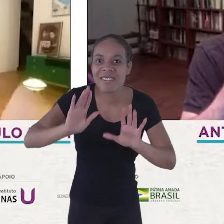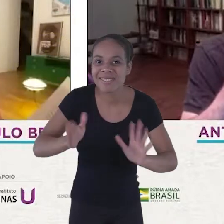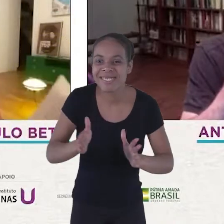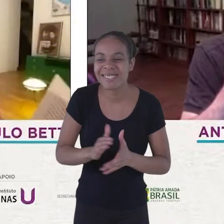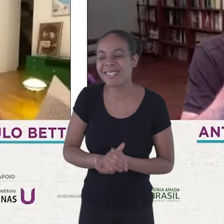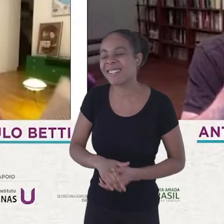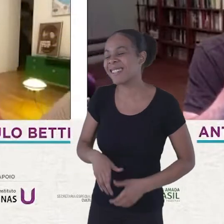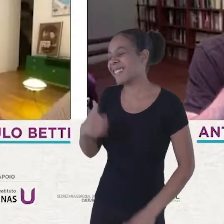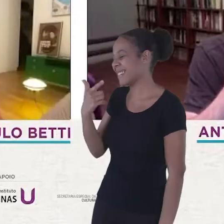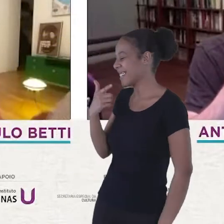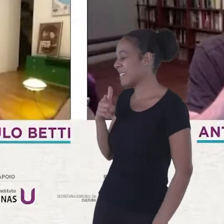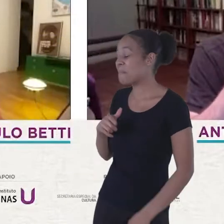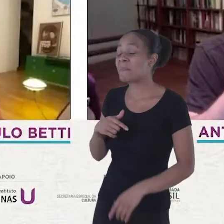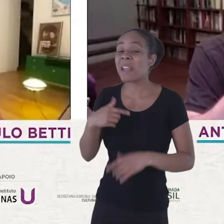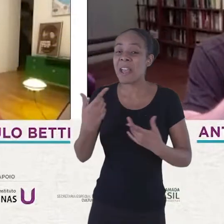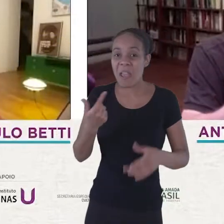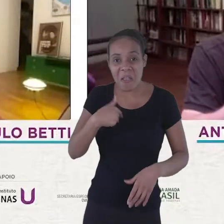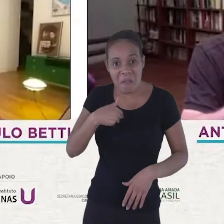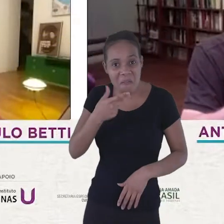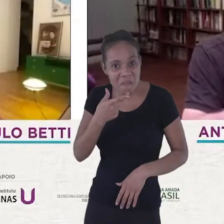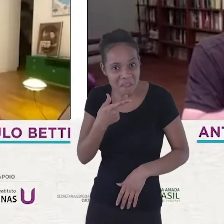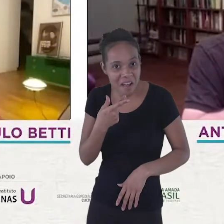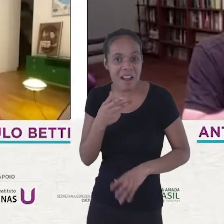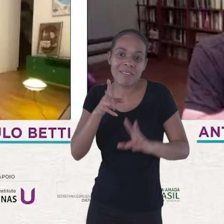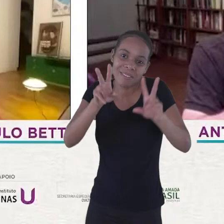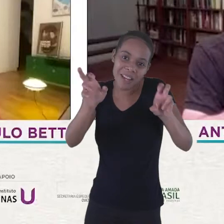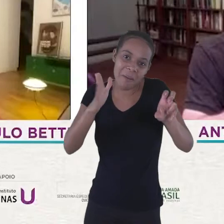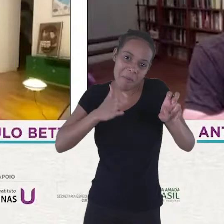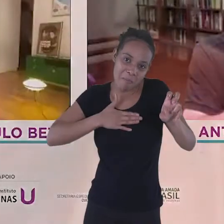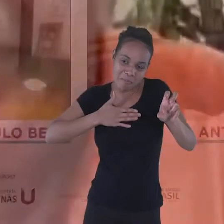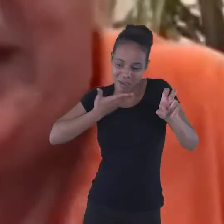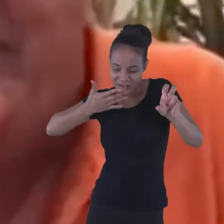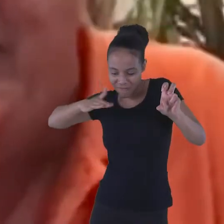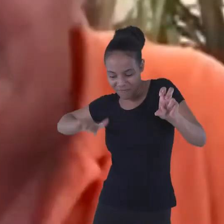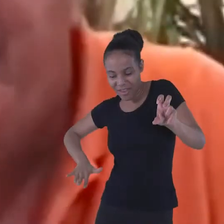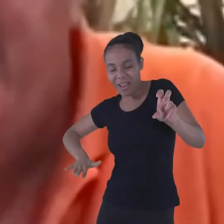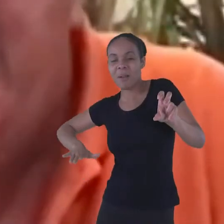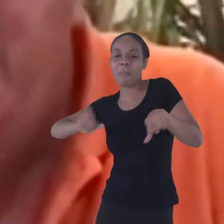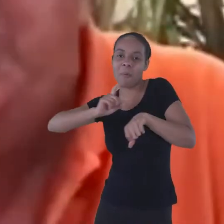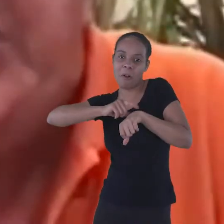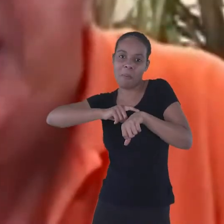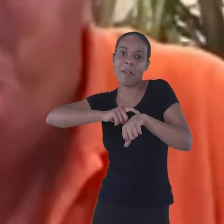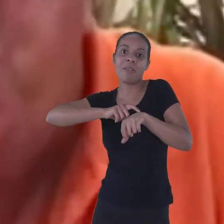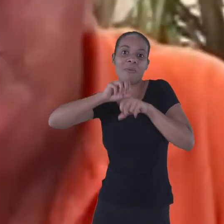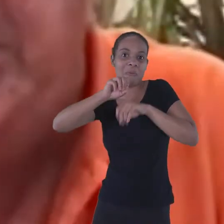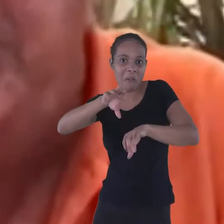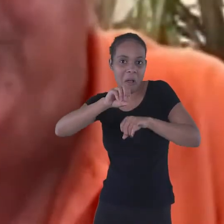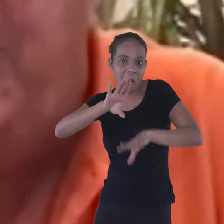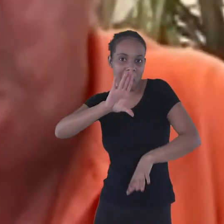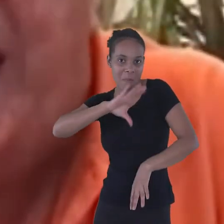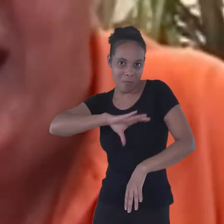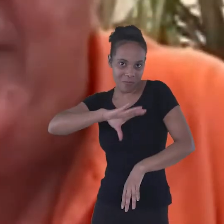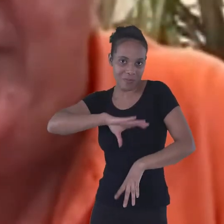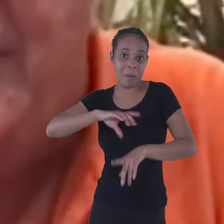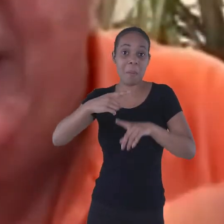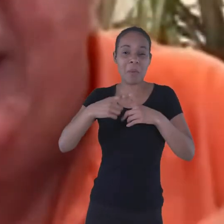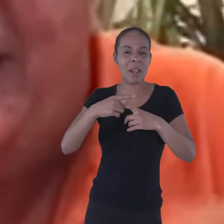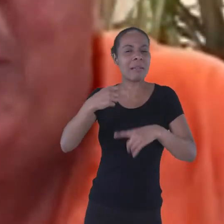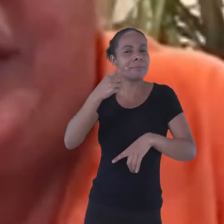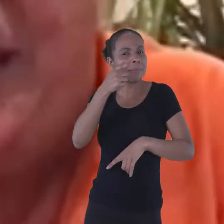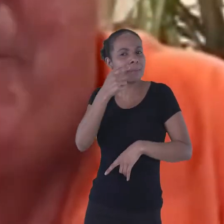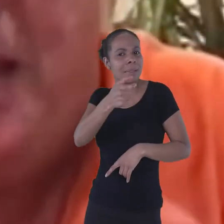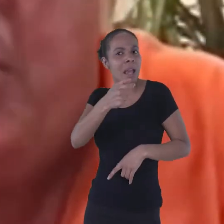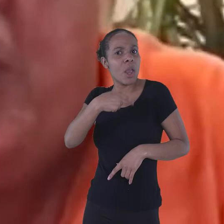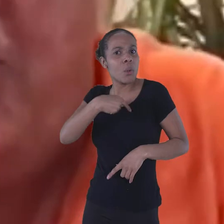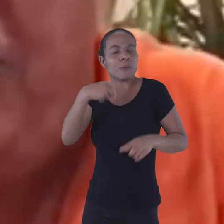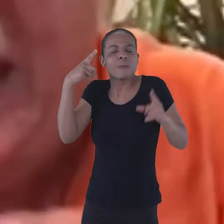da aula de português, Paulo, porque é uma coisa interessante. Eu tinha muita dificuldade, né, que